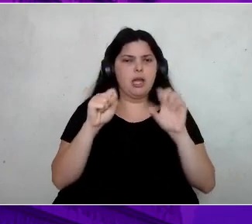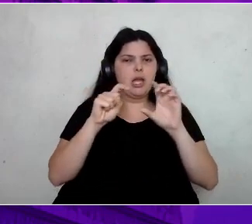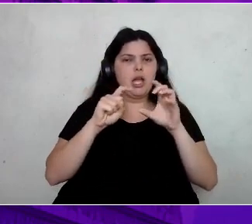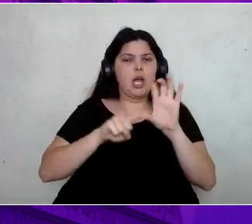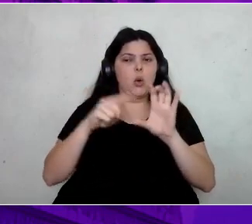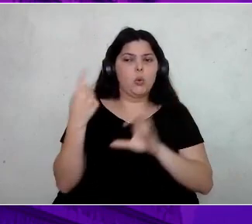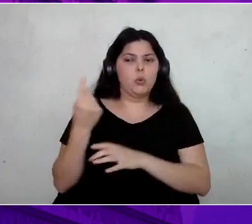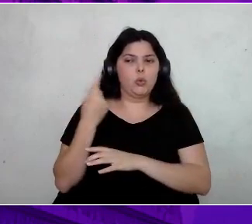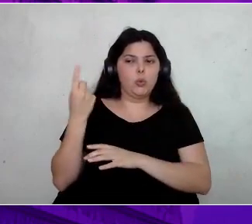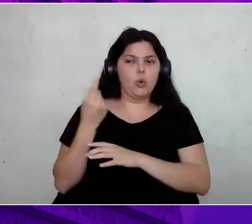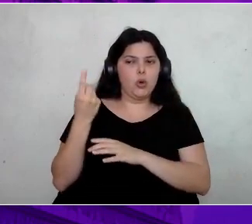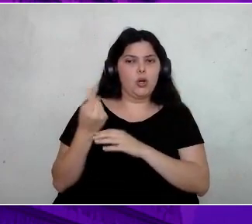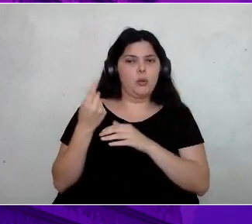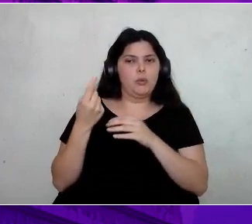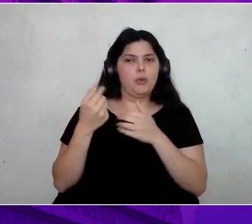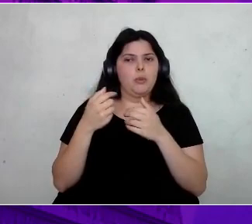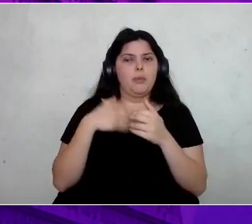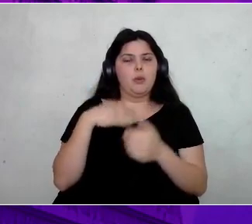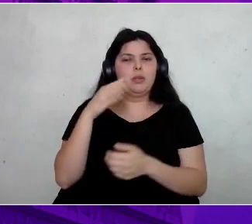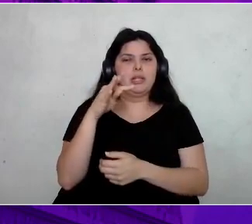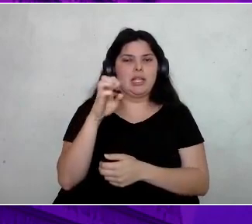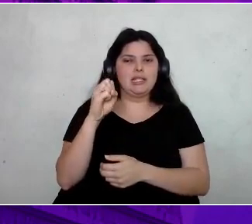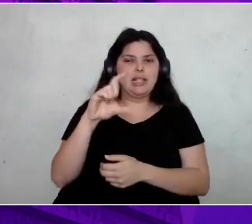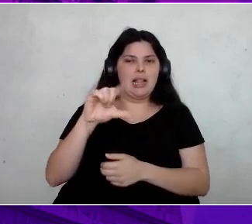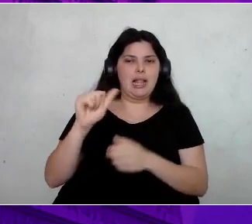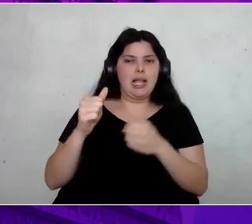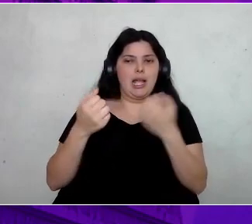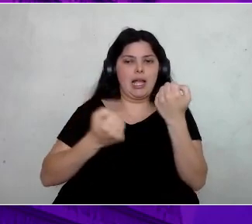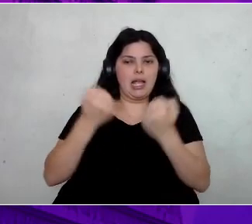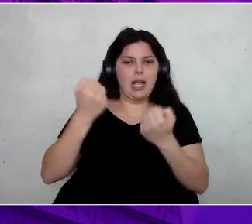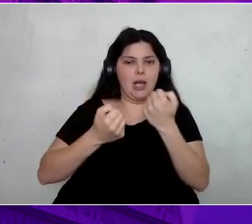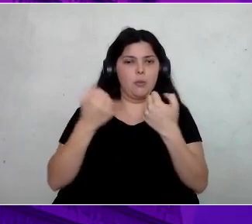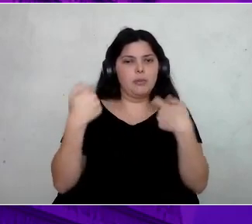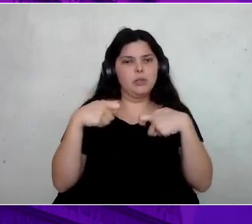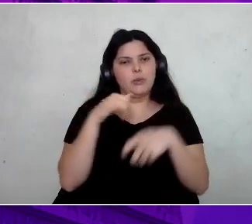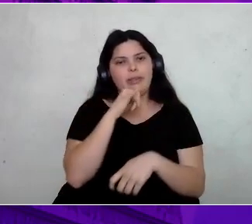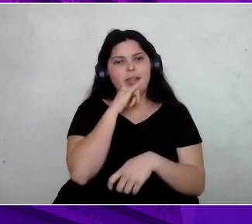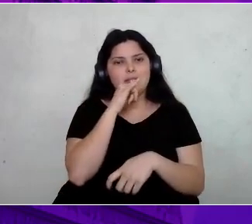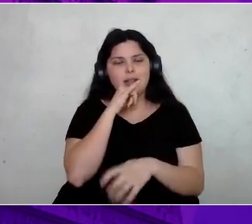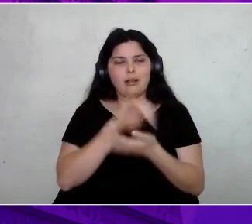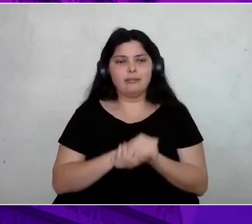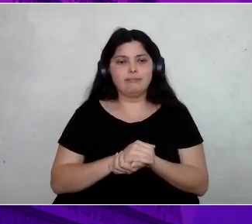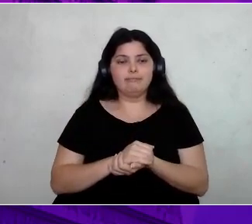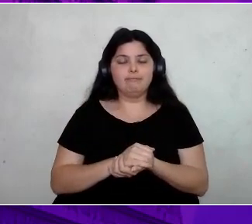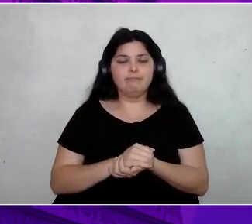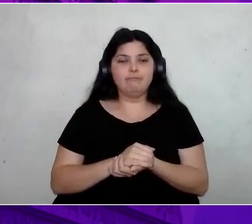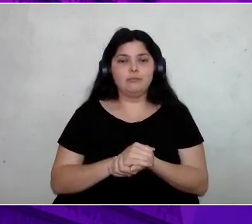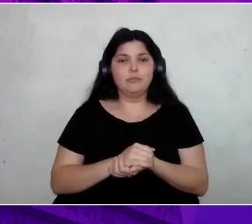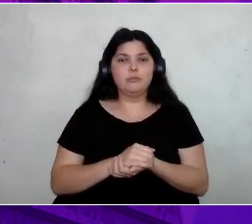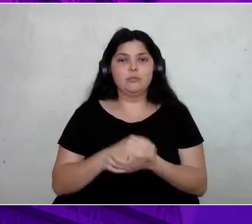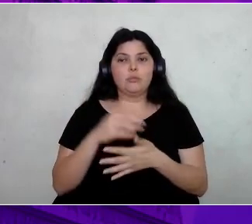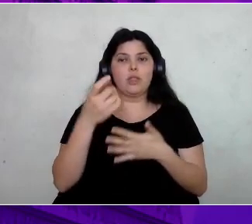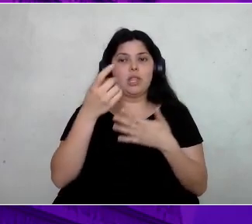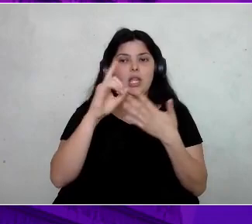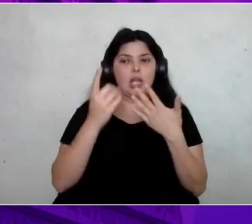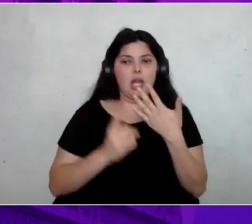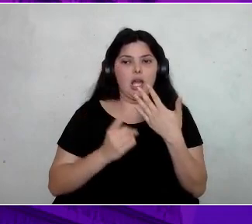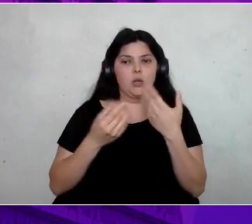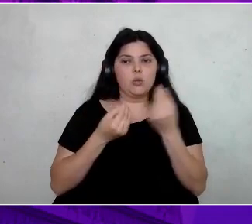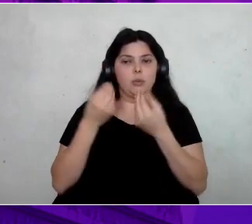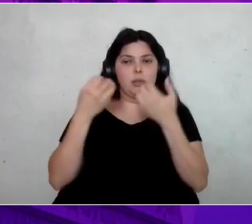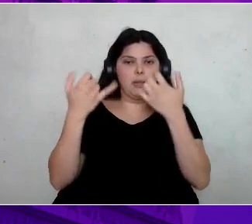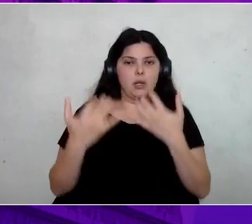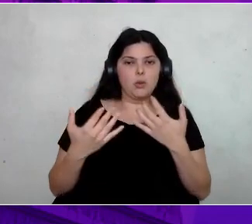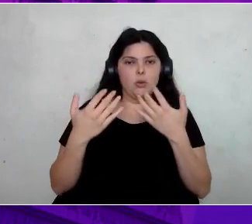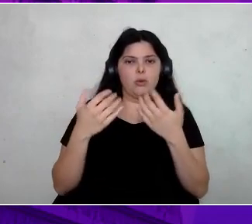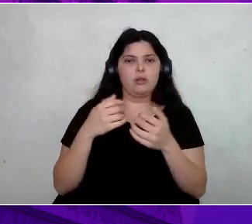meu Tesla, e eu preciso testar esse cara. E os dados de por onde ele andou são retroalimentados todos